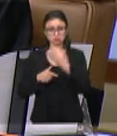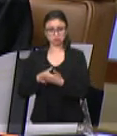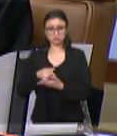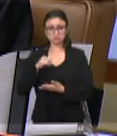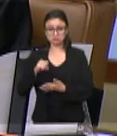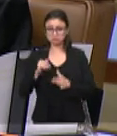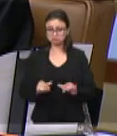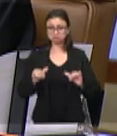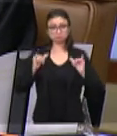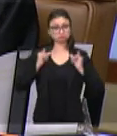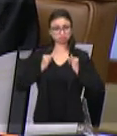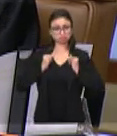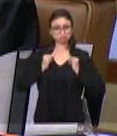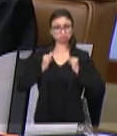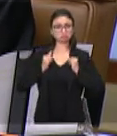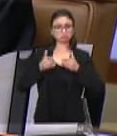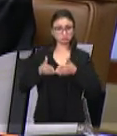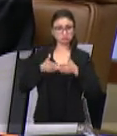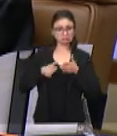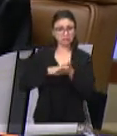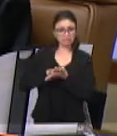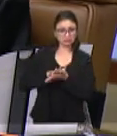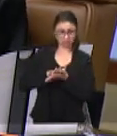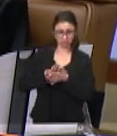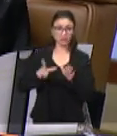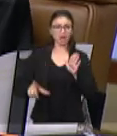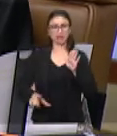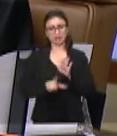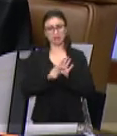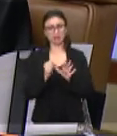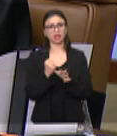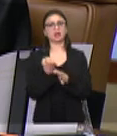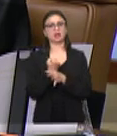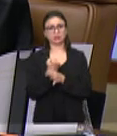a parte oferecer o pedido, a lei garante esse oferecimento,